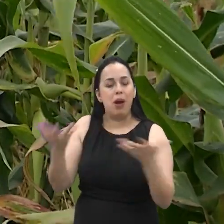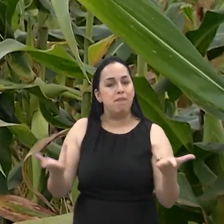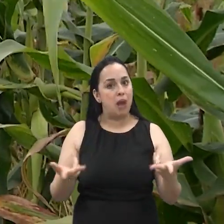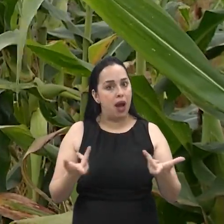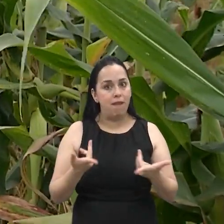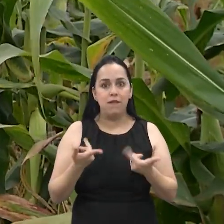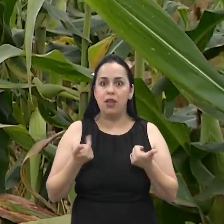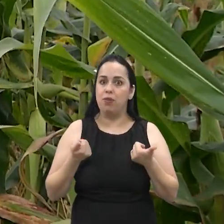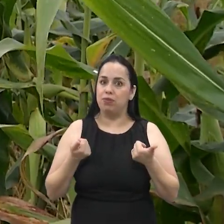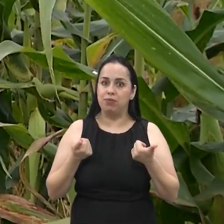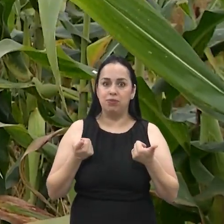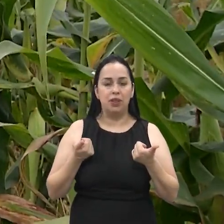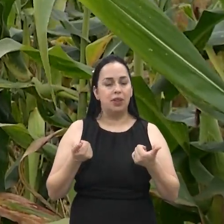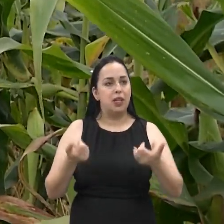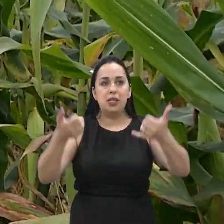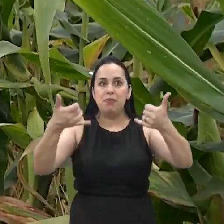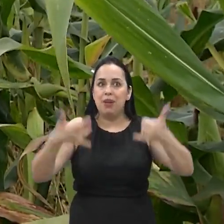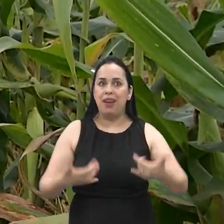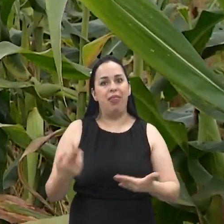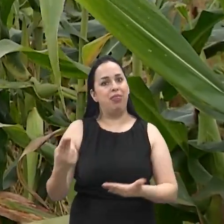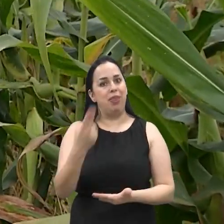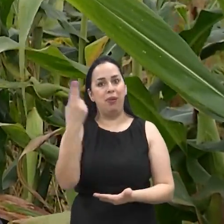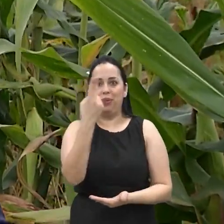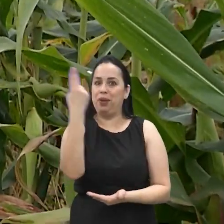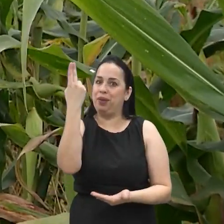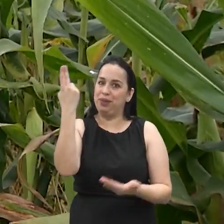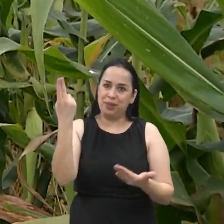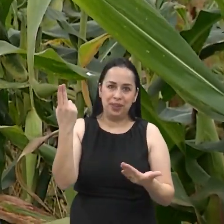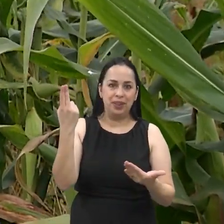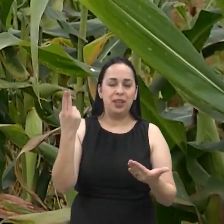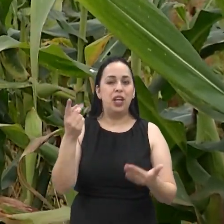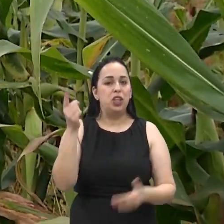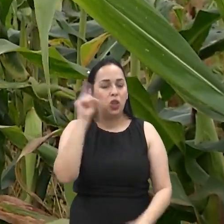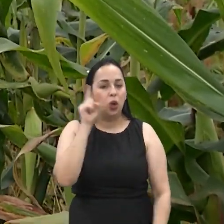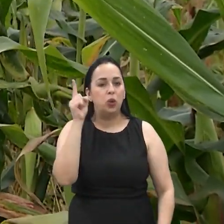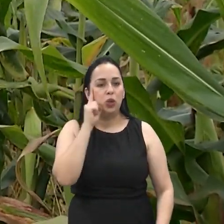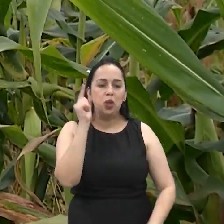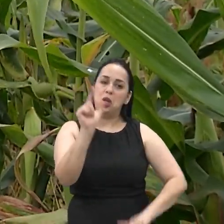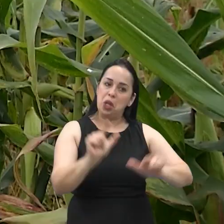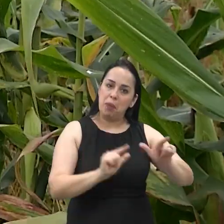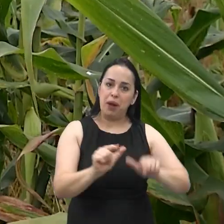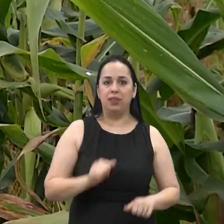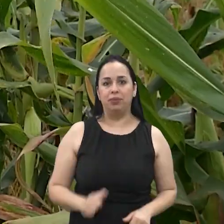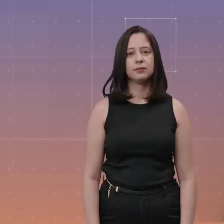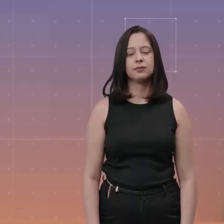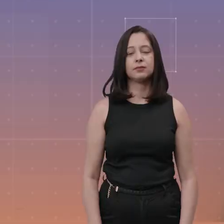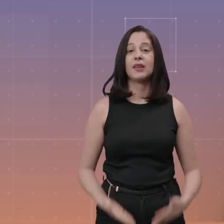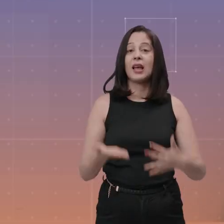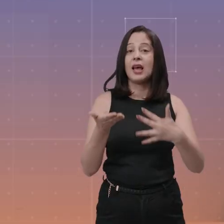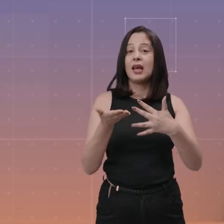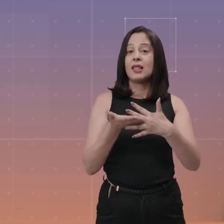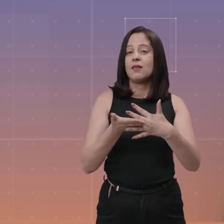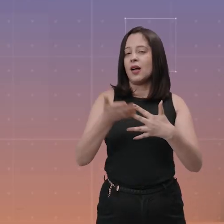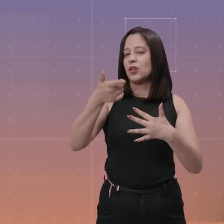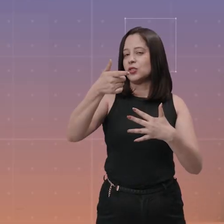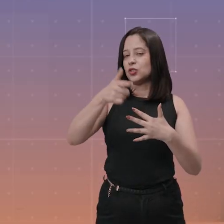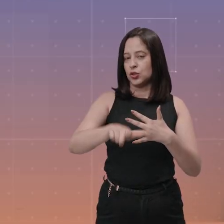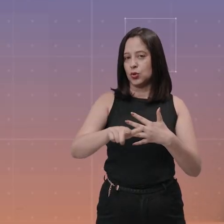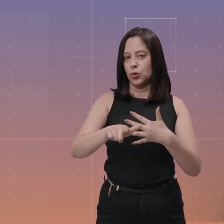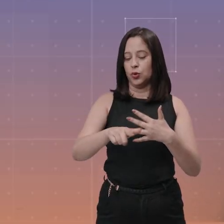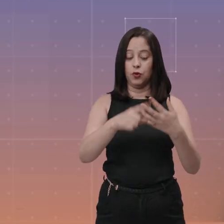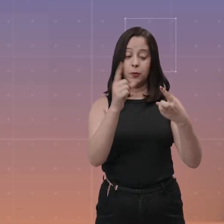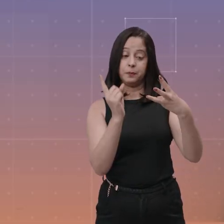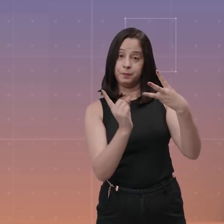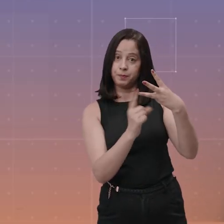famílias, sabe? Então é algo que não tem como explicar, é inexplicável estar aqui todos os dias gerando alimento. Mais um intervalo por